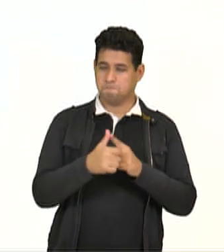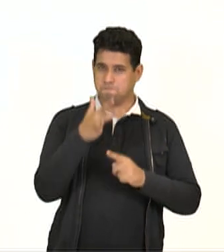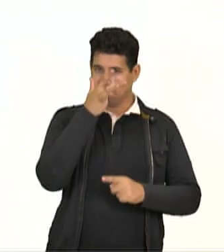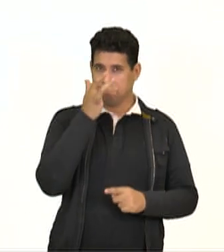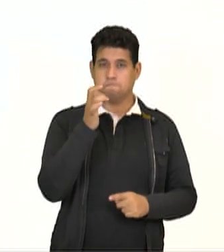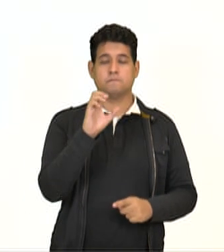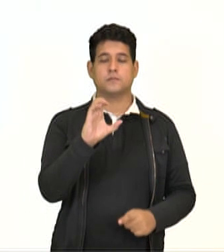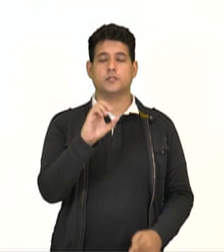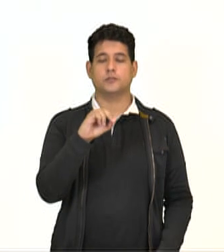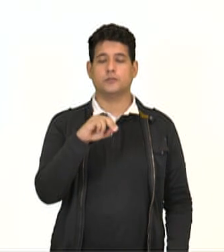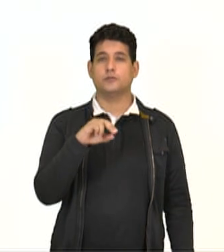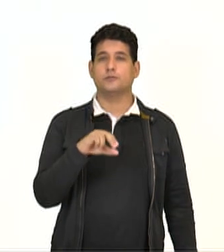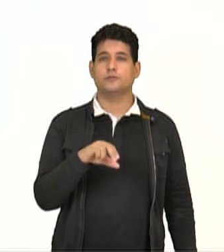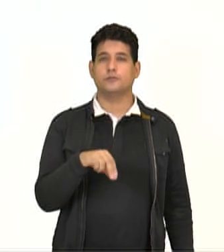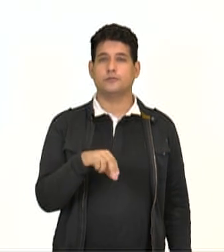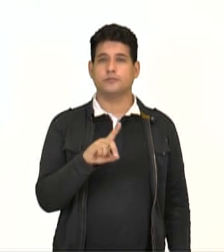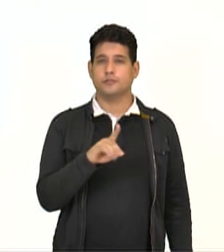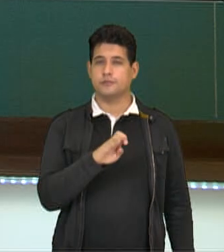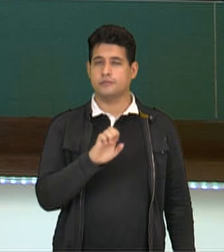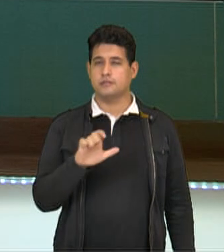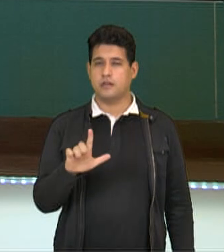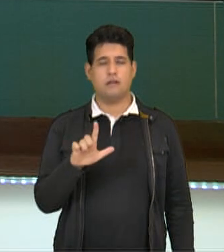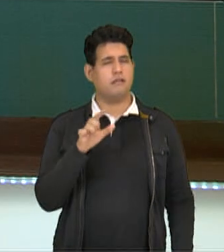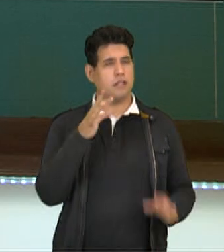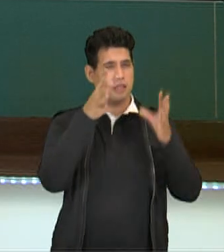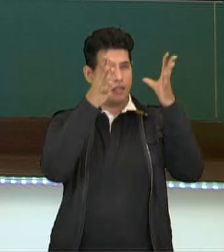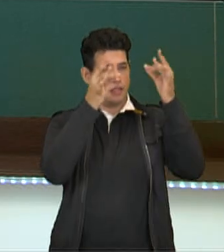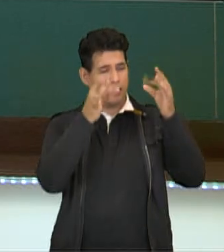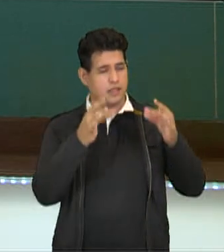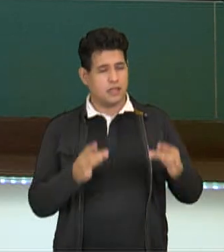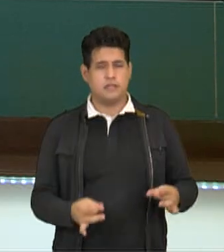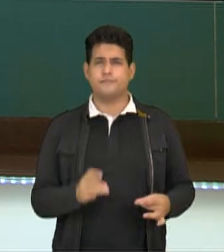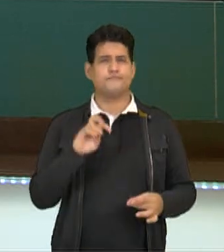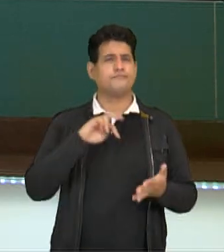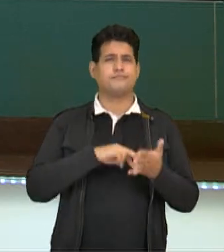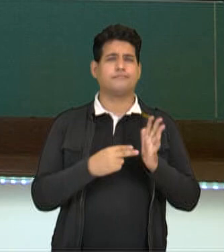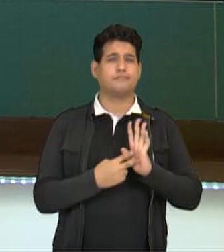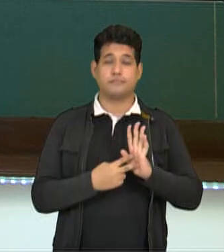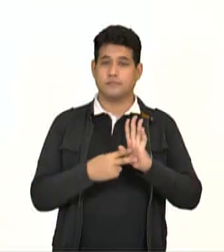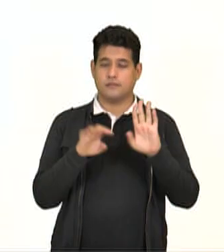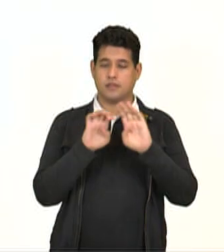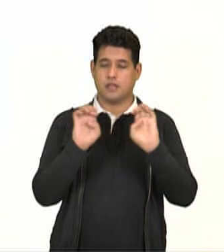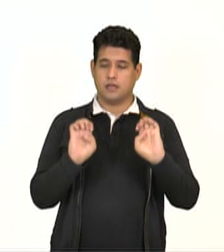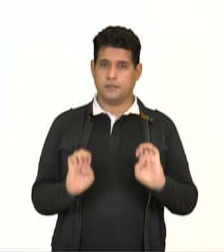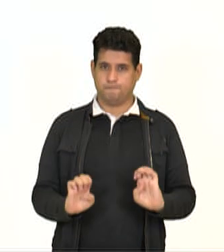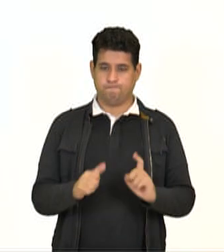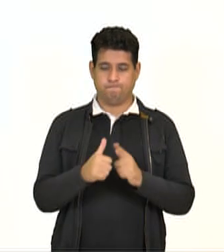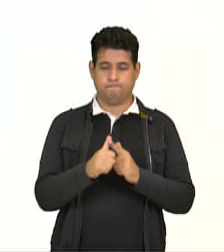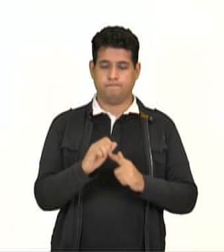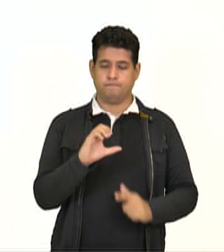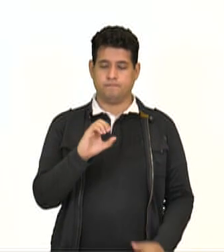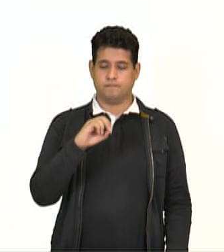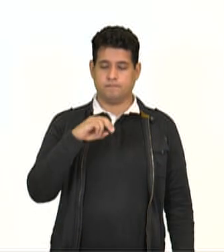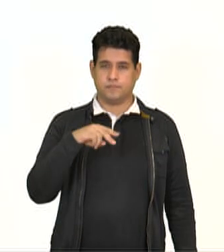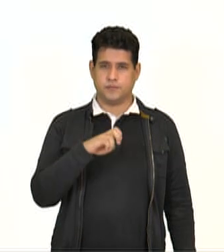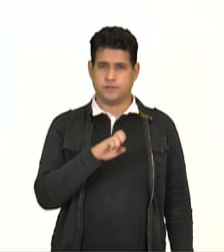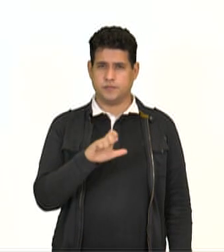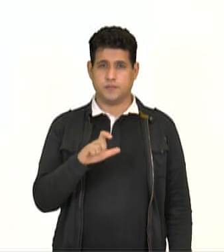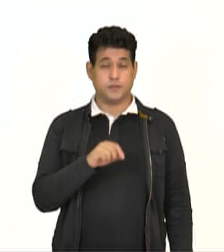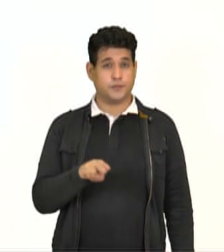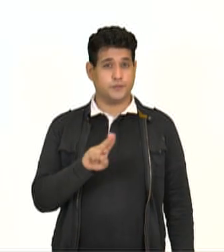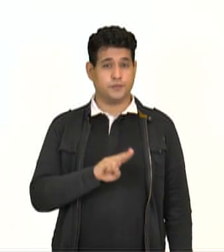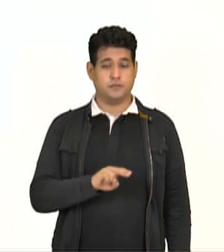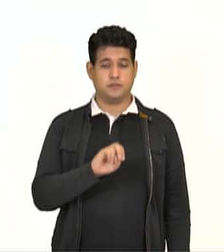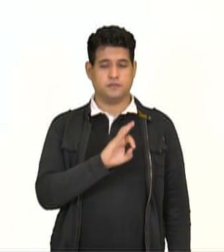primeira condicional. Vamos ver um pouco mais detalhado, né? O que é isso? A estrutura da primeira condicional. A gente usa